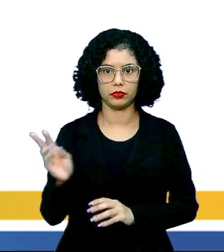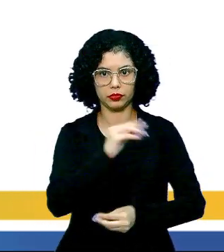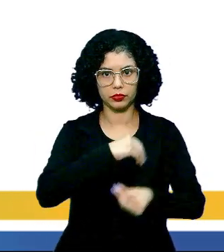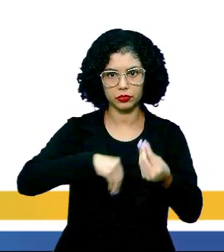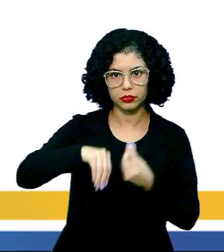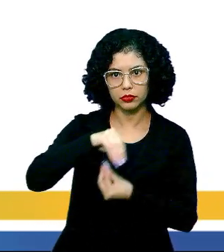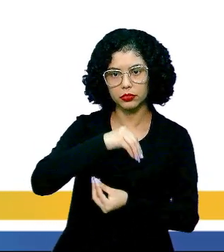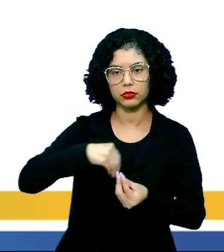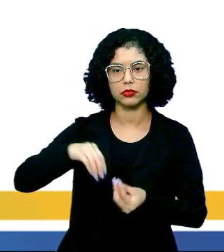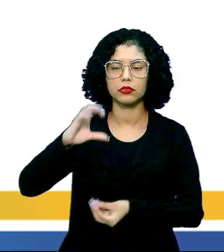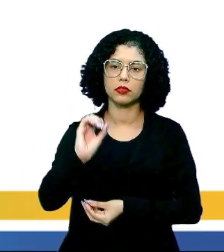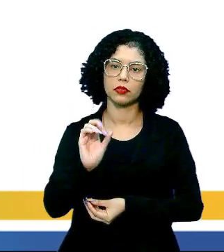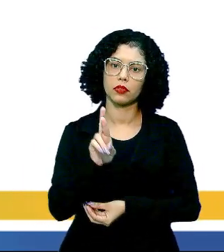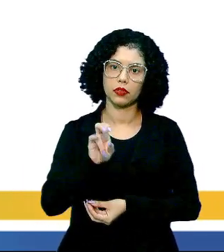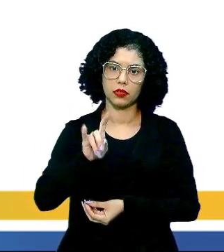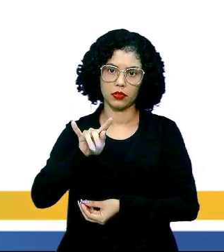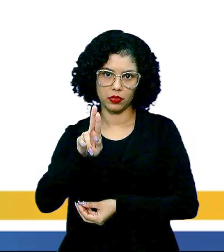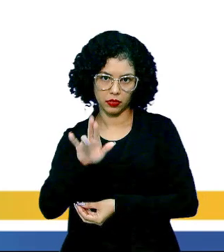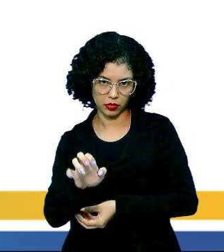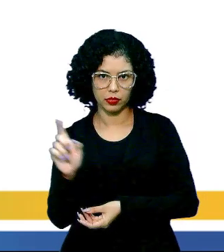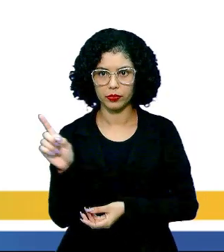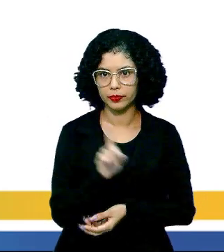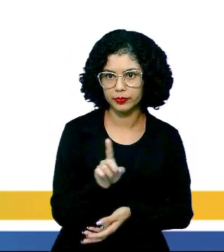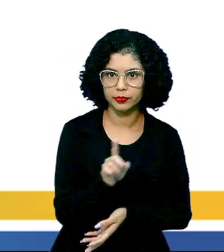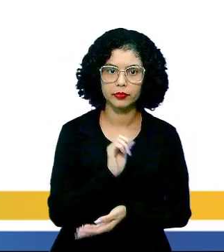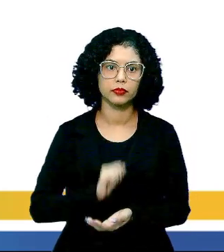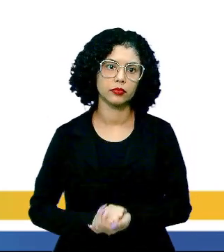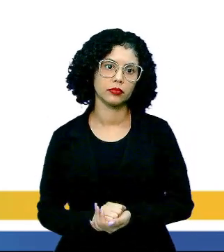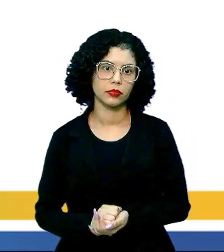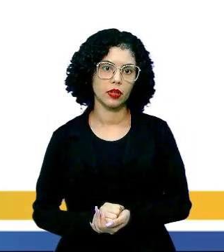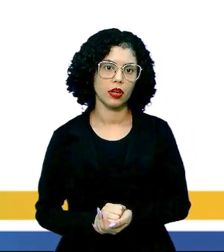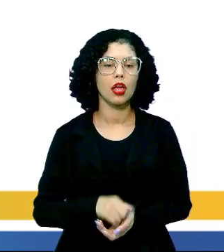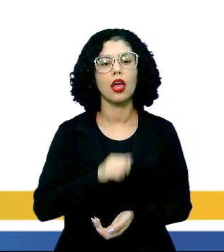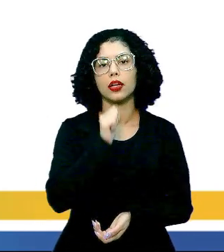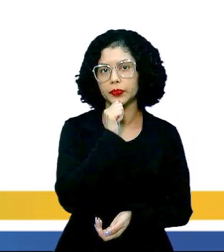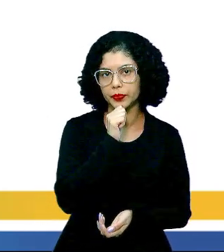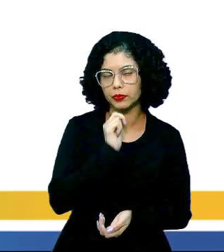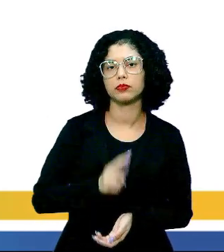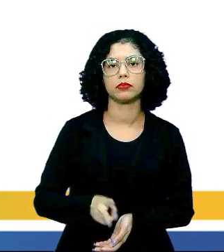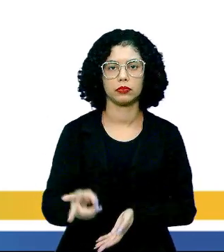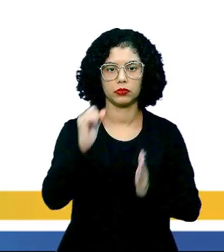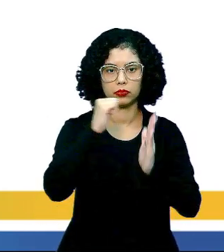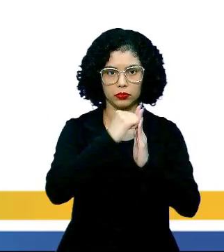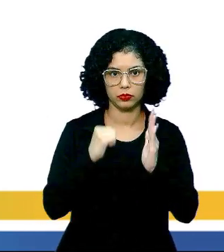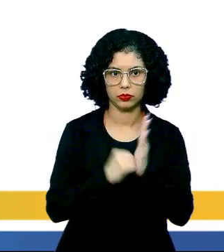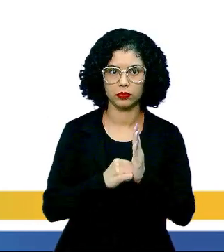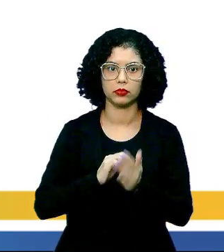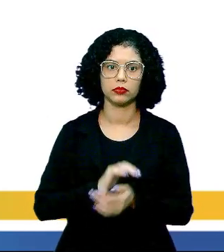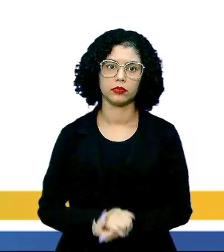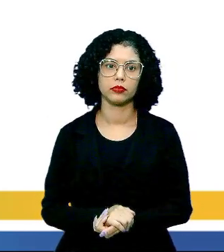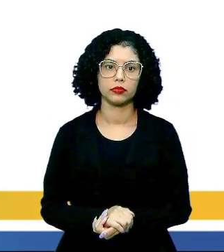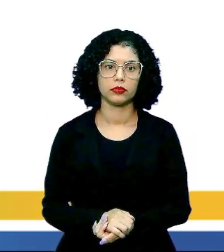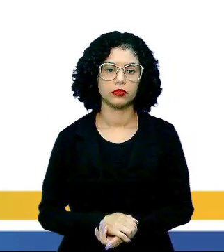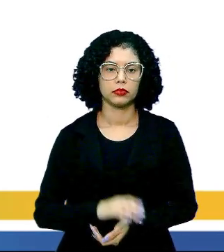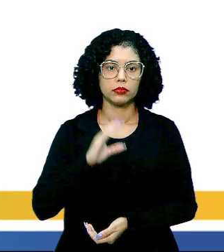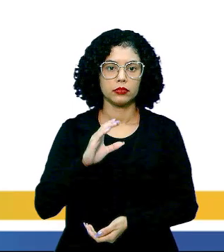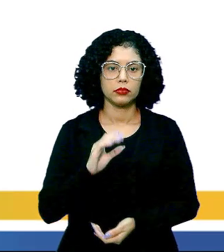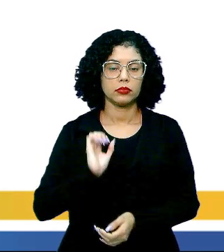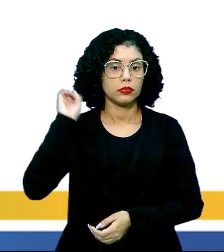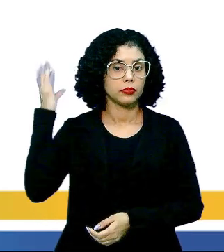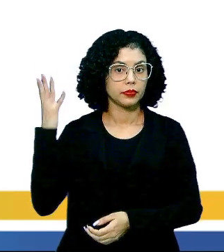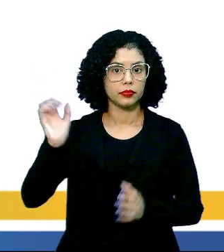conflitos religiosos não resolvidos no Oriente e que perduram por séculos. Letra C,